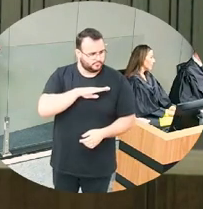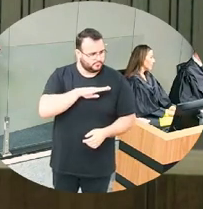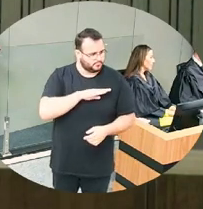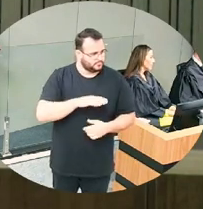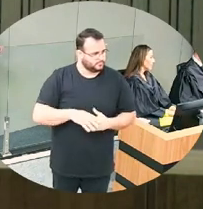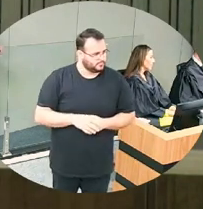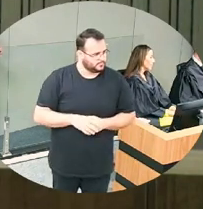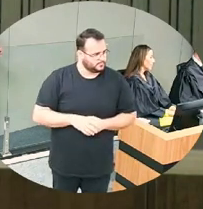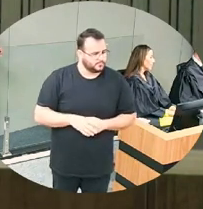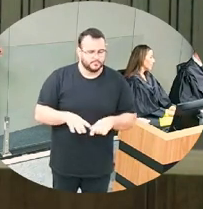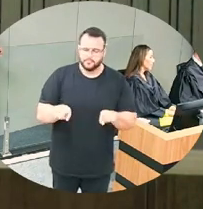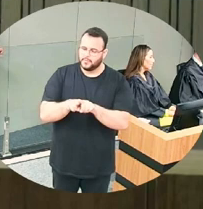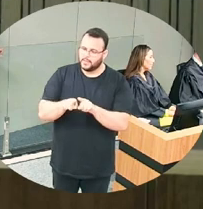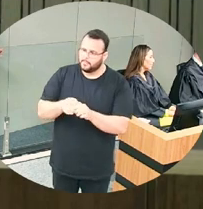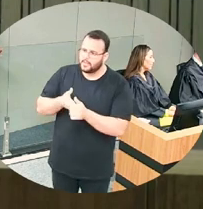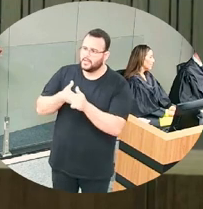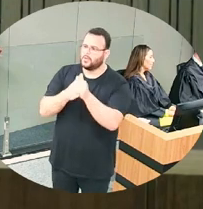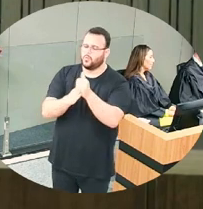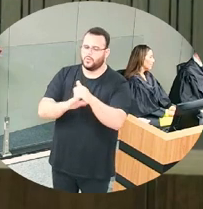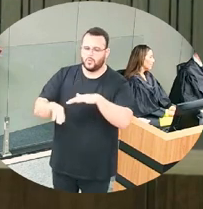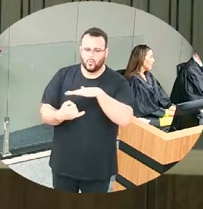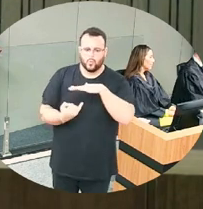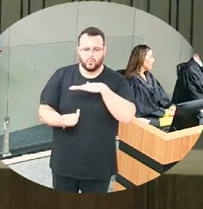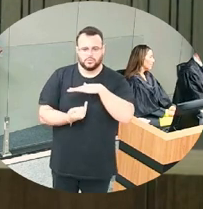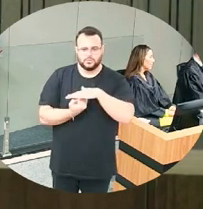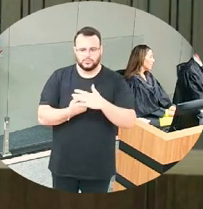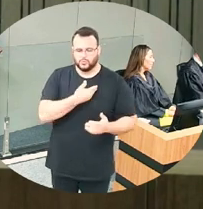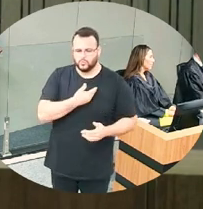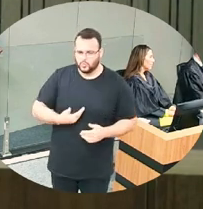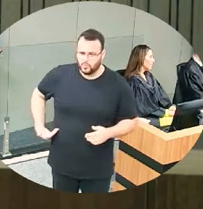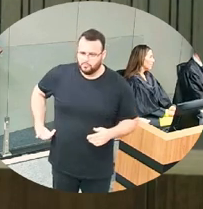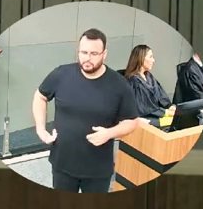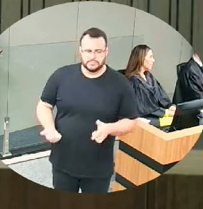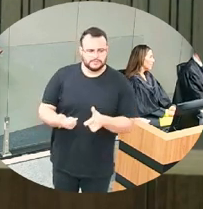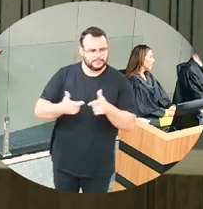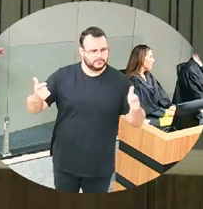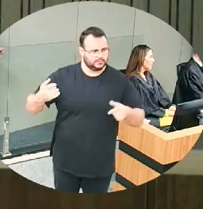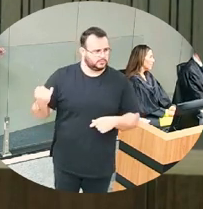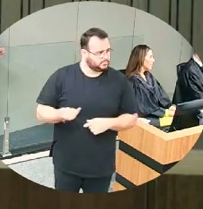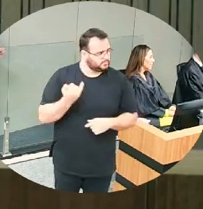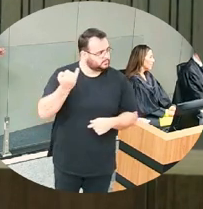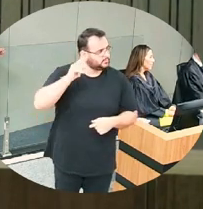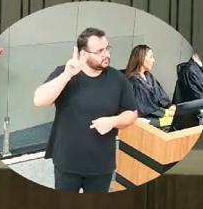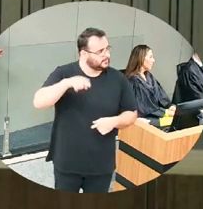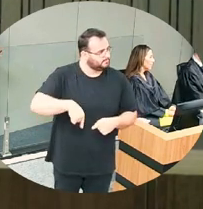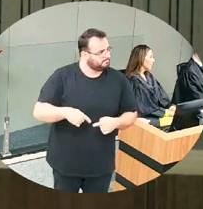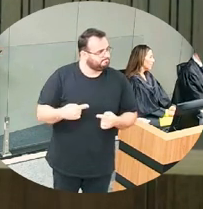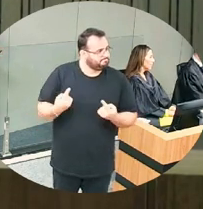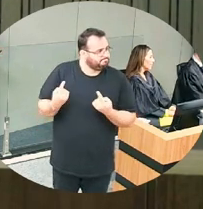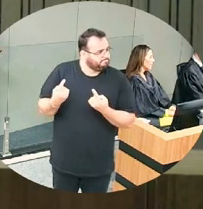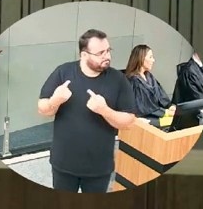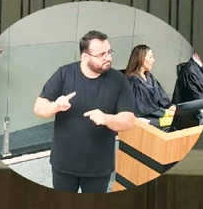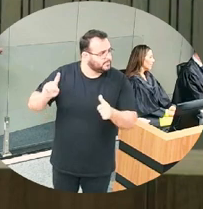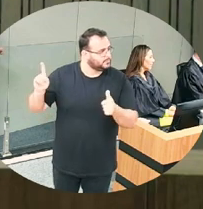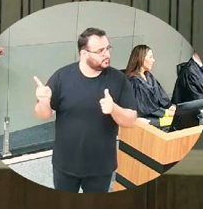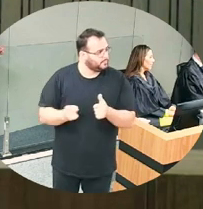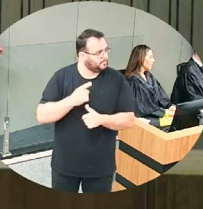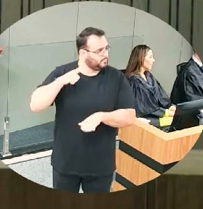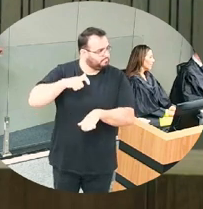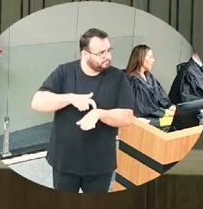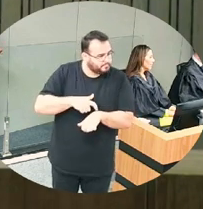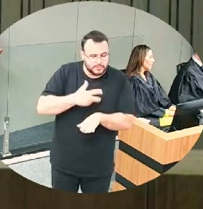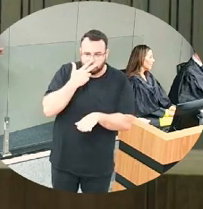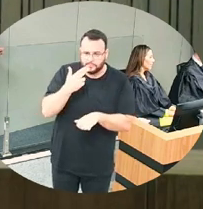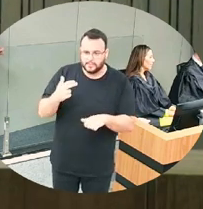caros conduzir Os destinos de uma instituição pública de tamanha relevância é Um Desafio que num primeiro momento